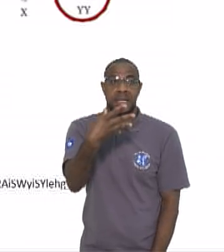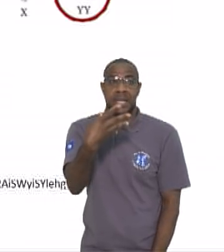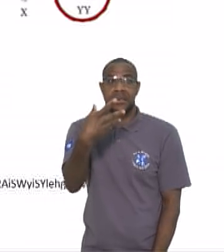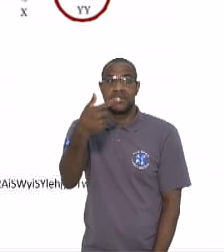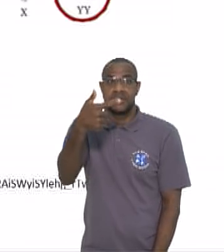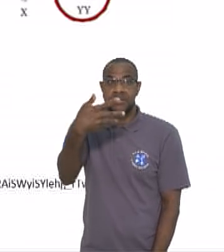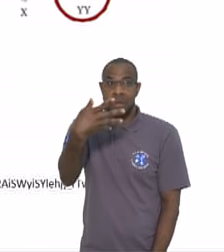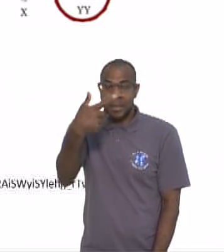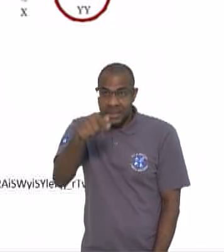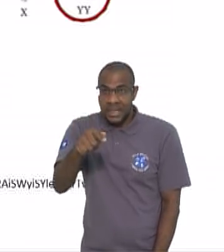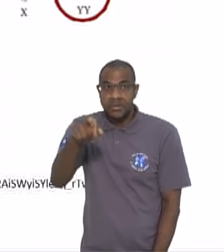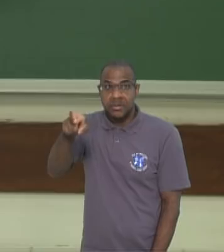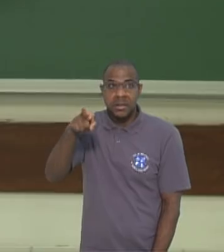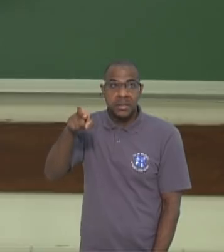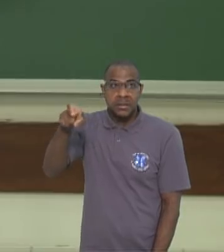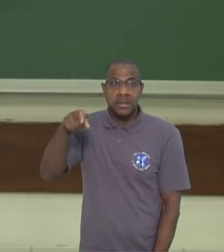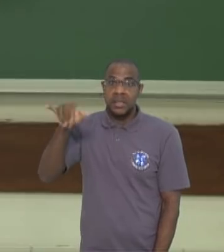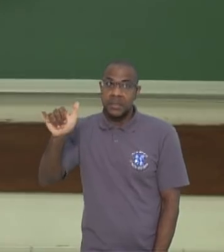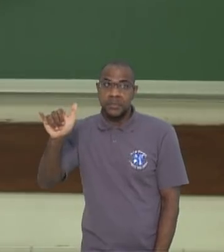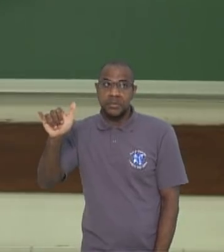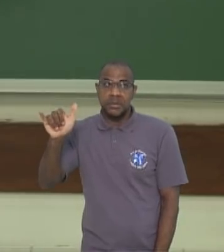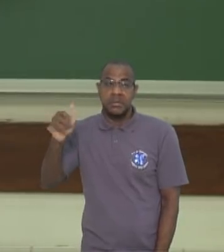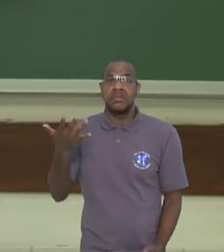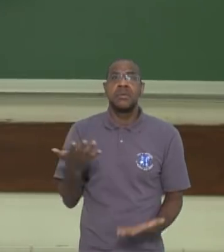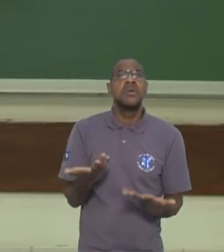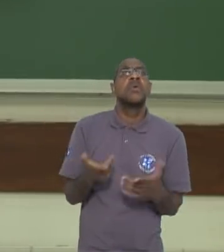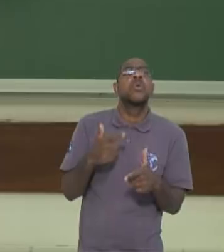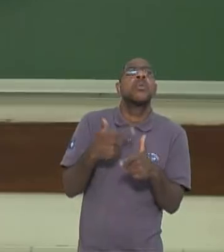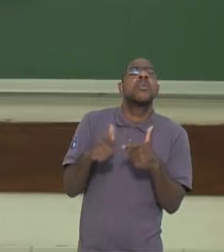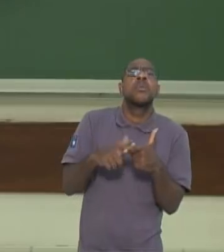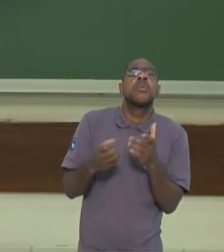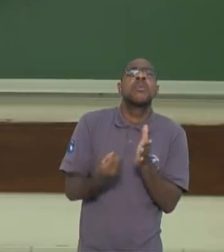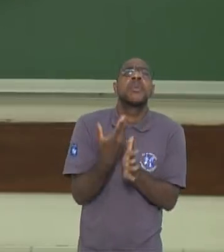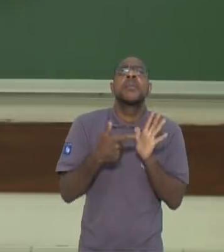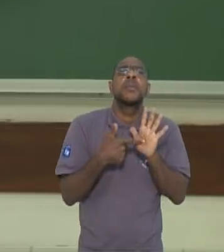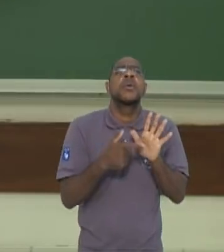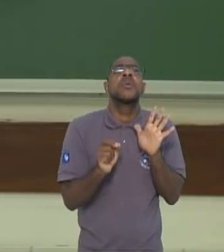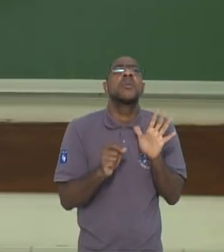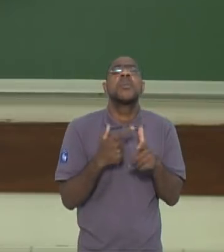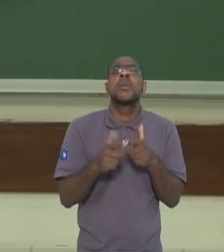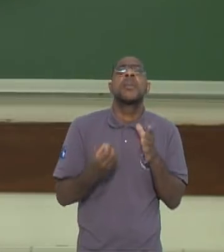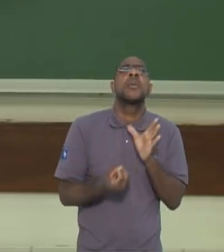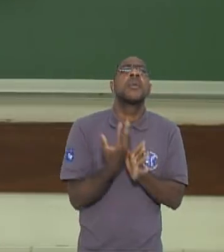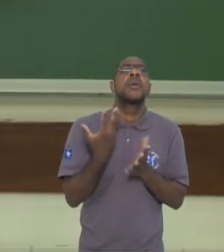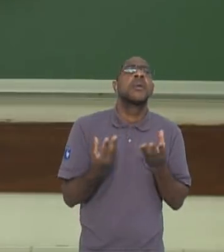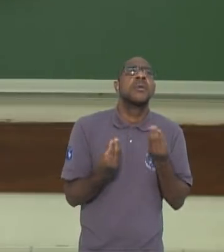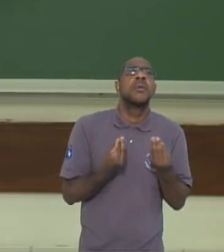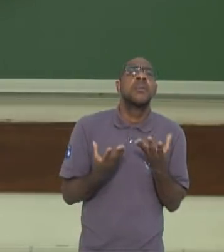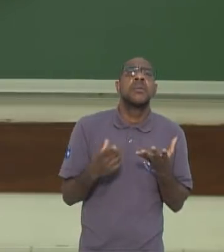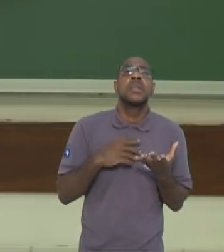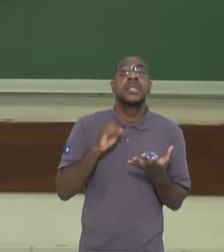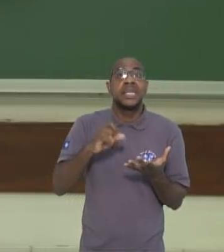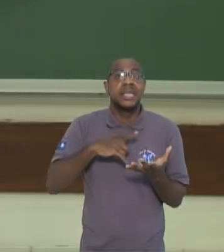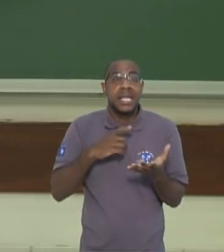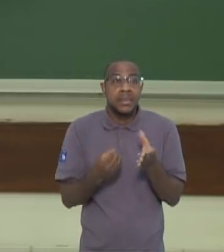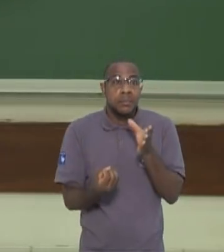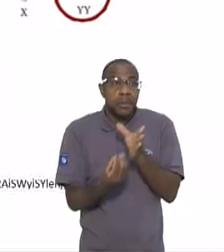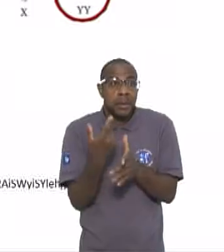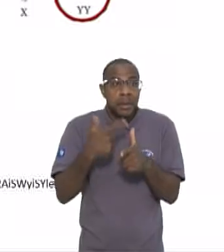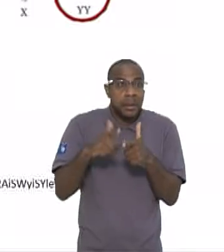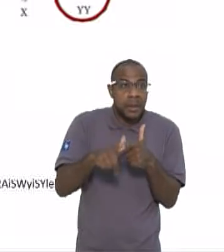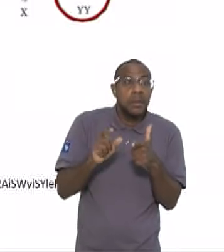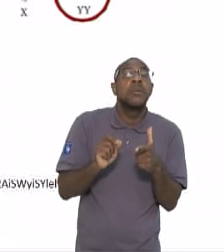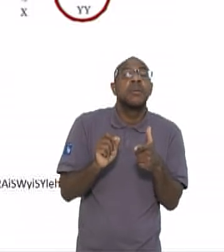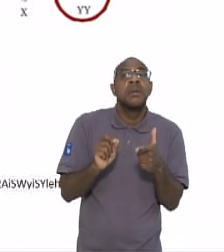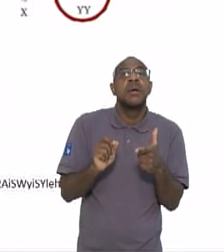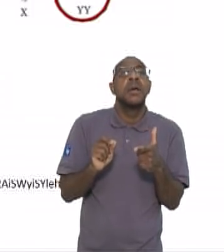47XXY. Quais são os sintomas? Na maioria das vezes, nesse caso, os sintomas estão ausentes, tá? Mas quando tem sintomas, pode ter